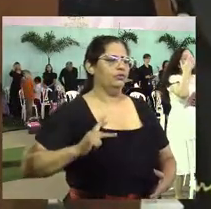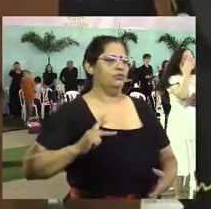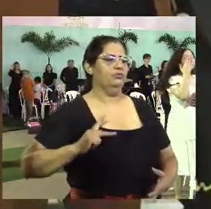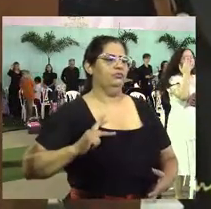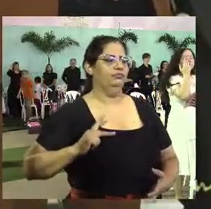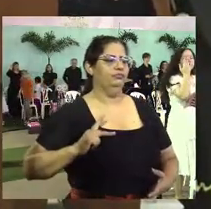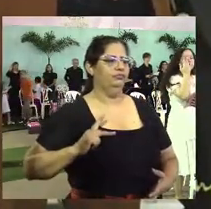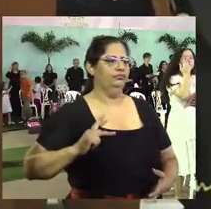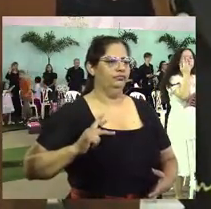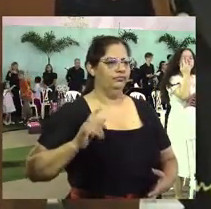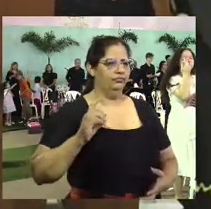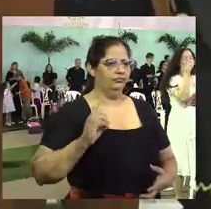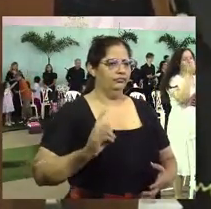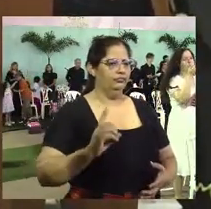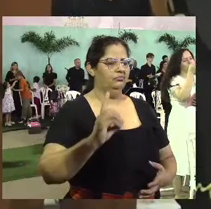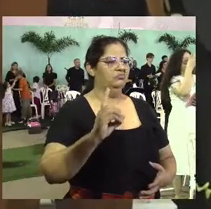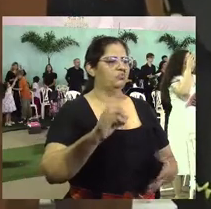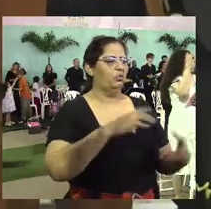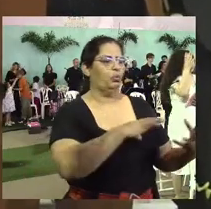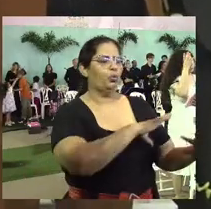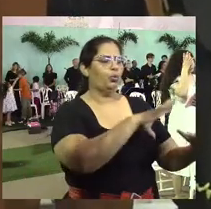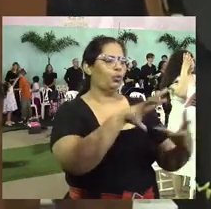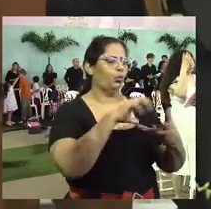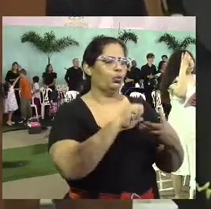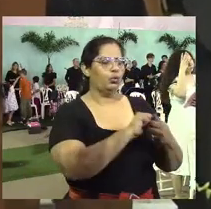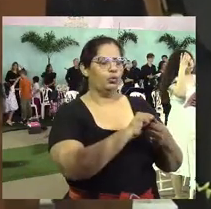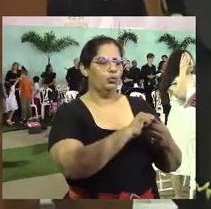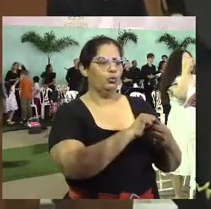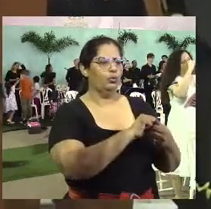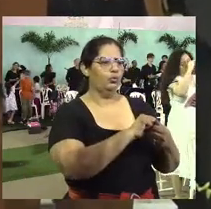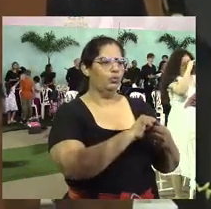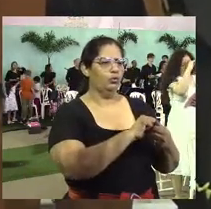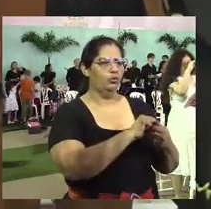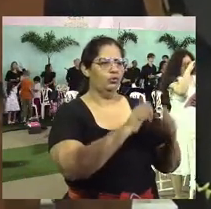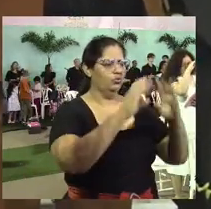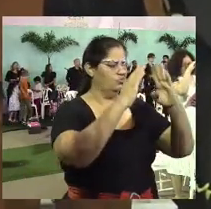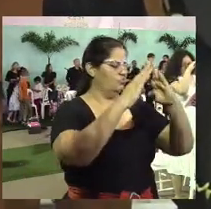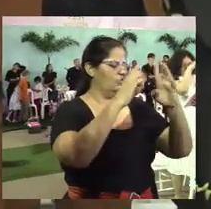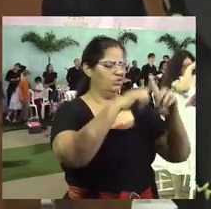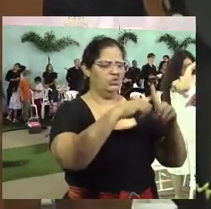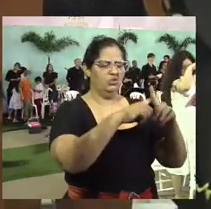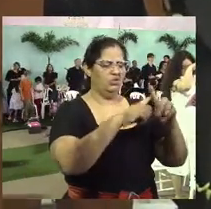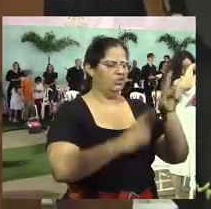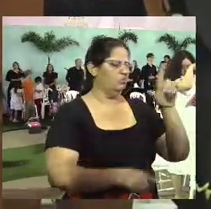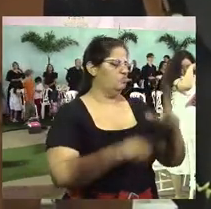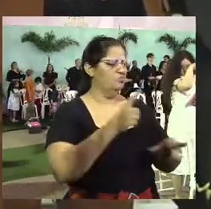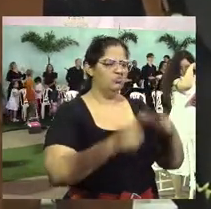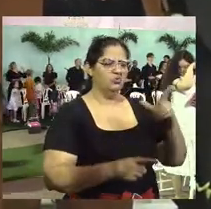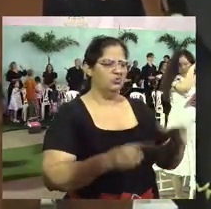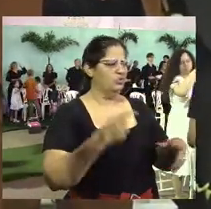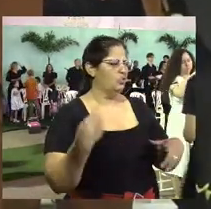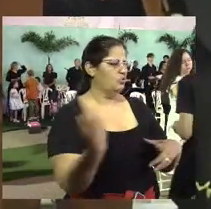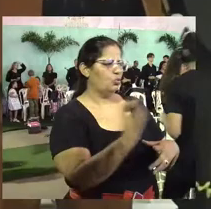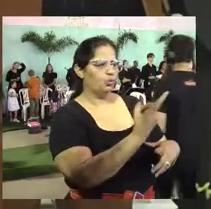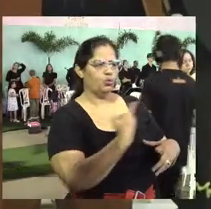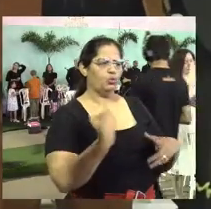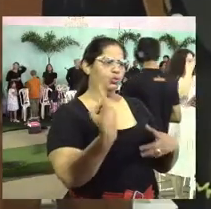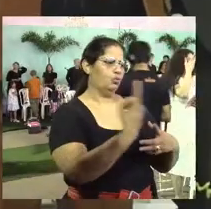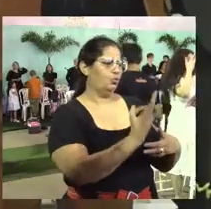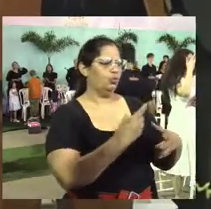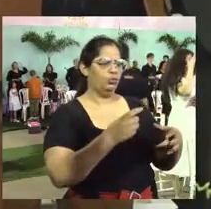que estão ali pegando fogo Deus abençoe todo Santo Ministério musical já com presbita